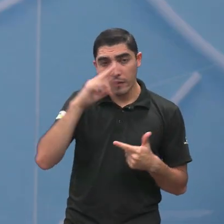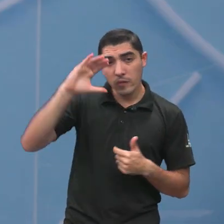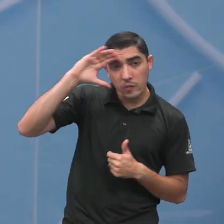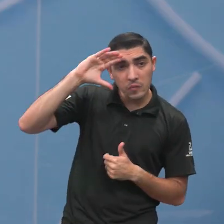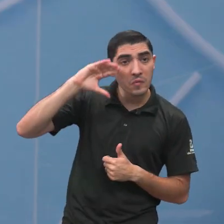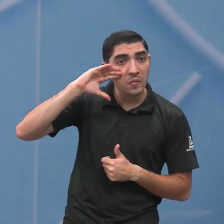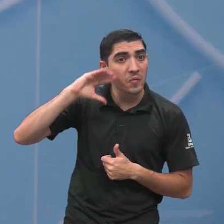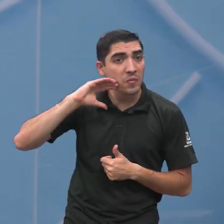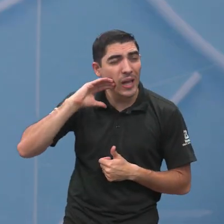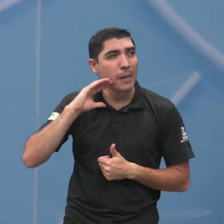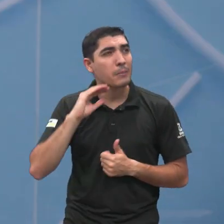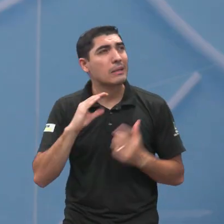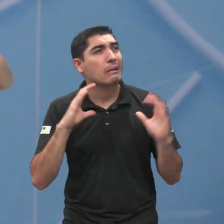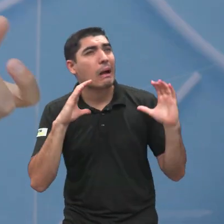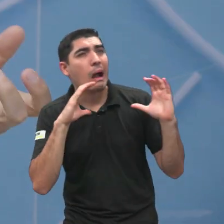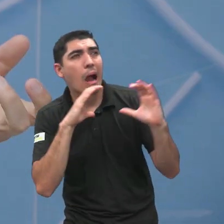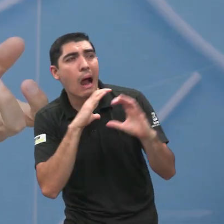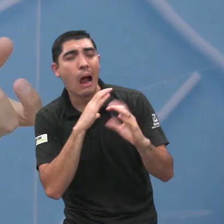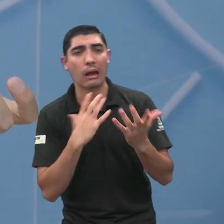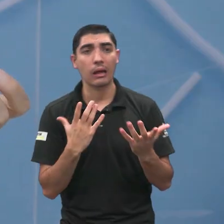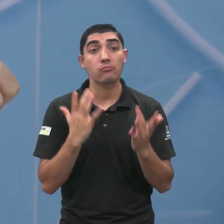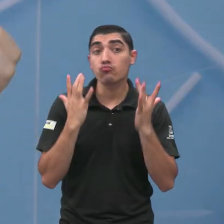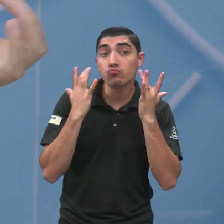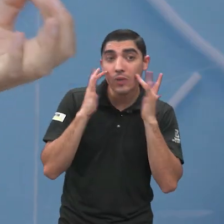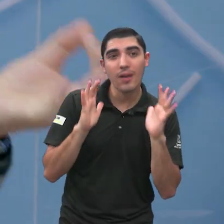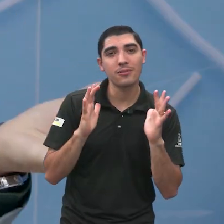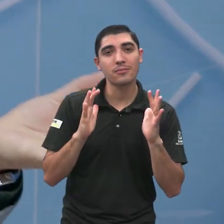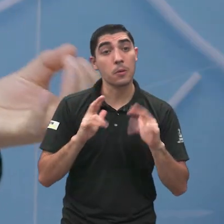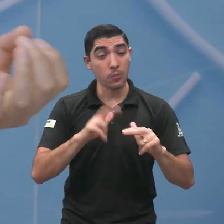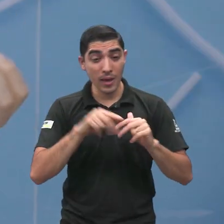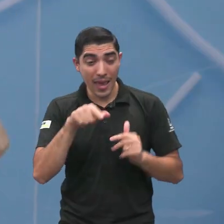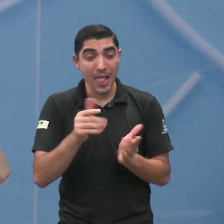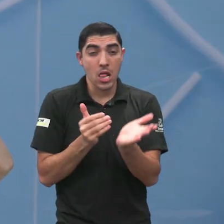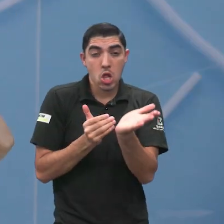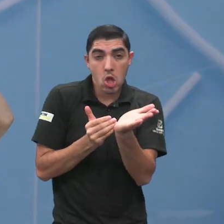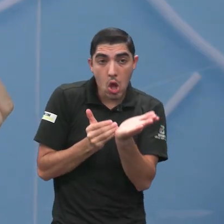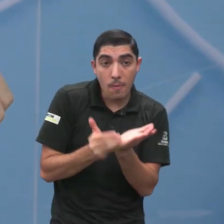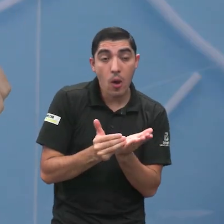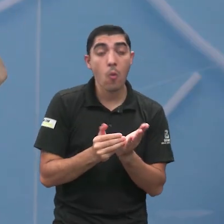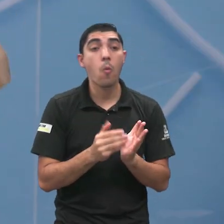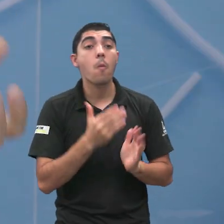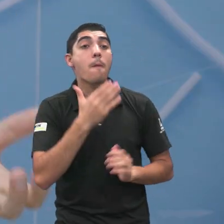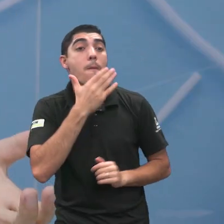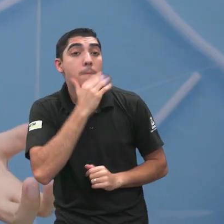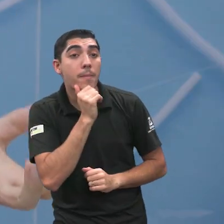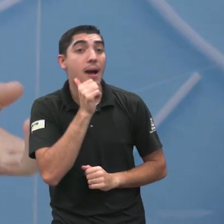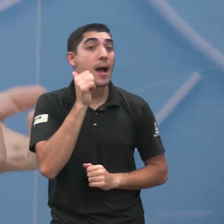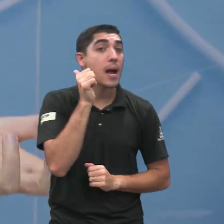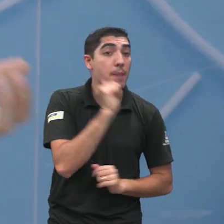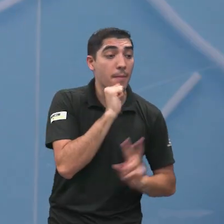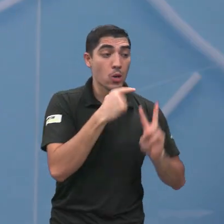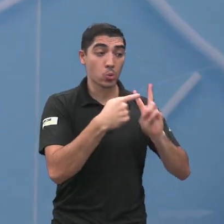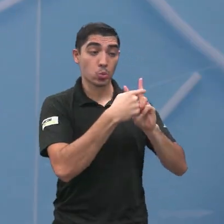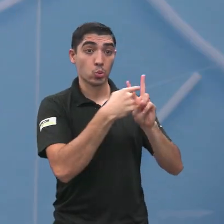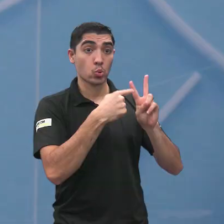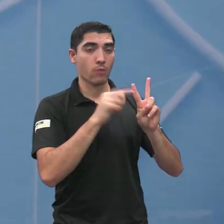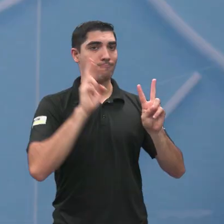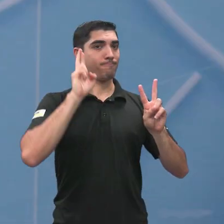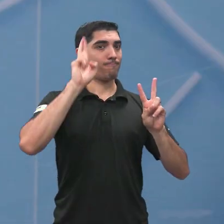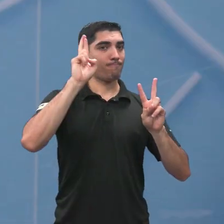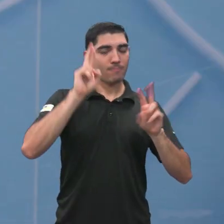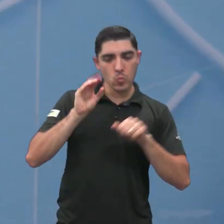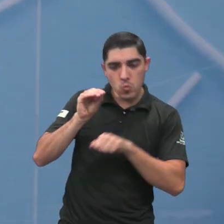temperatura? Então, no momento inicial de vida, o pai e a mãe, eles vão dar esse amparo. E isso,